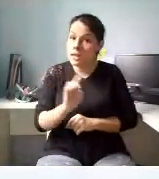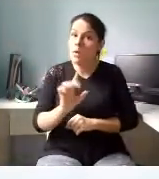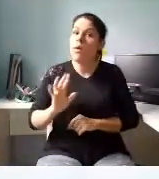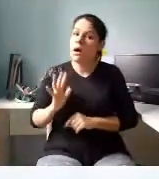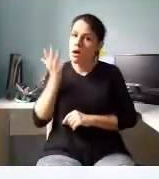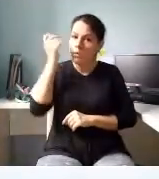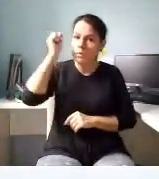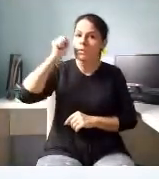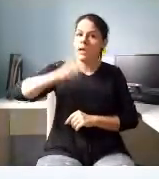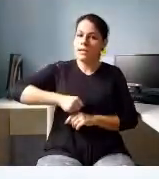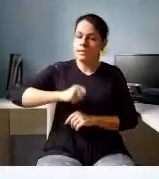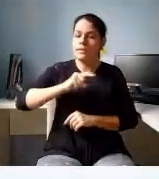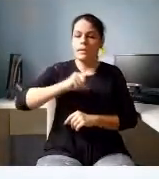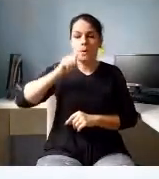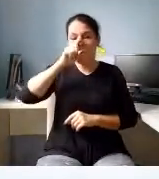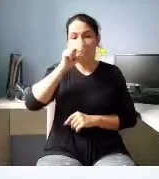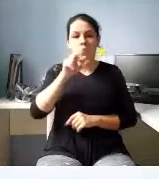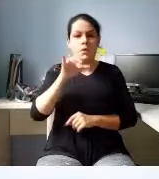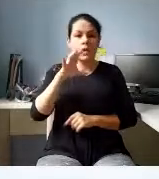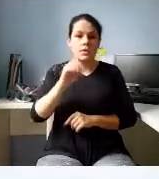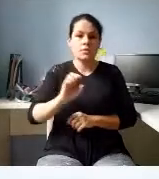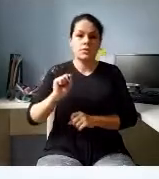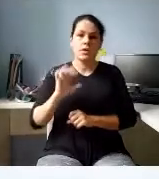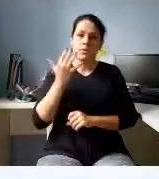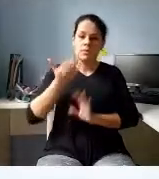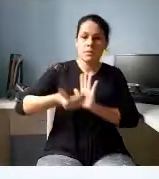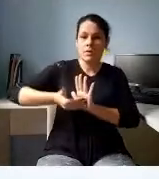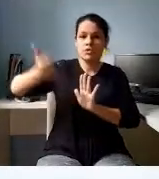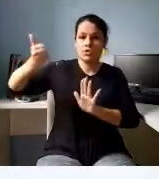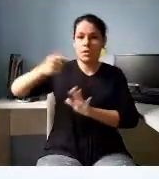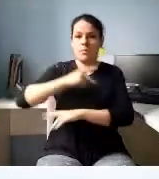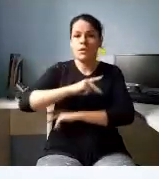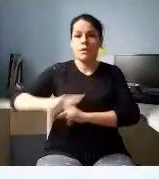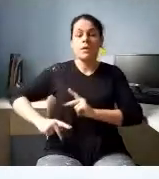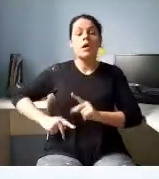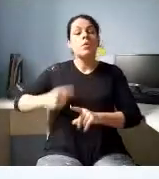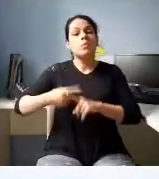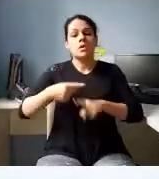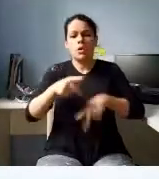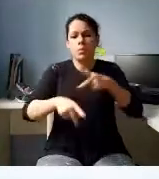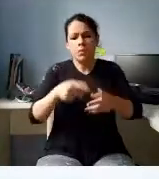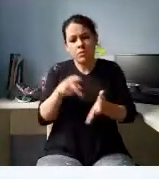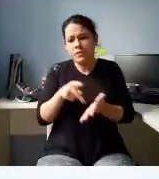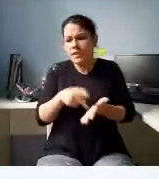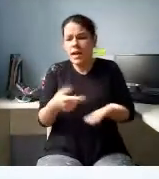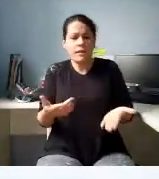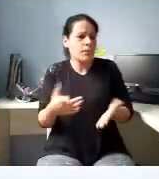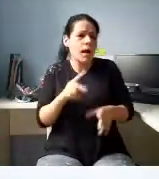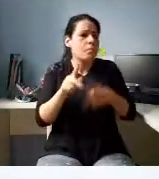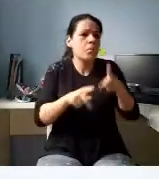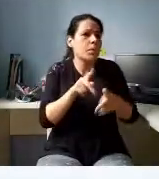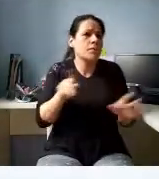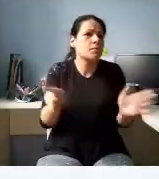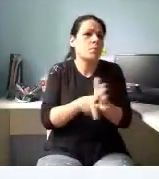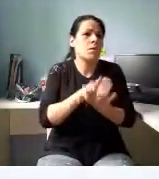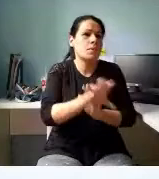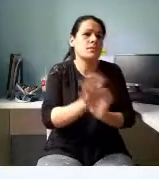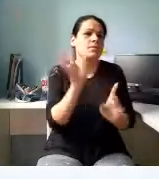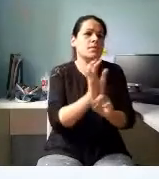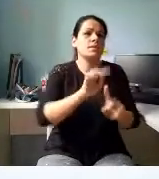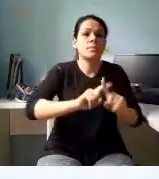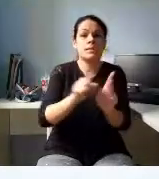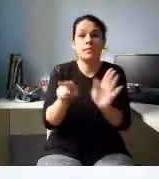isso pode correr o risco de um novo impeachment, porque aí a população, na verdade, não a população só pressionando, mas os